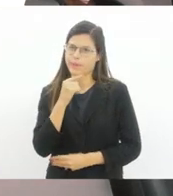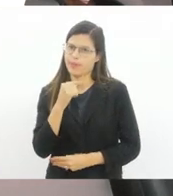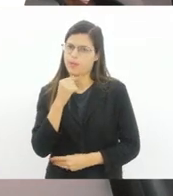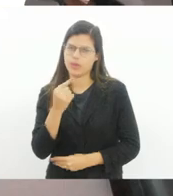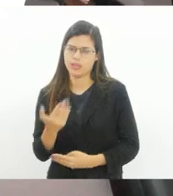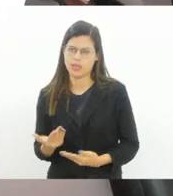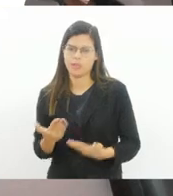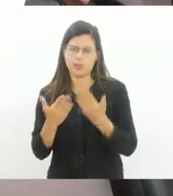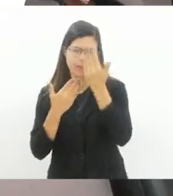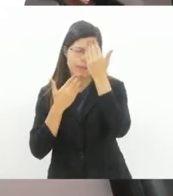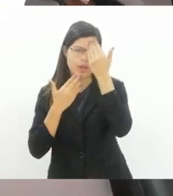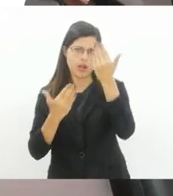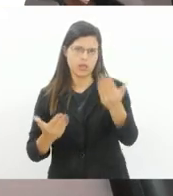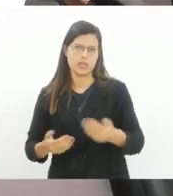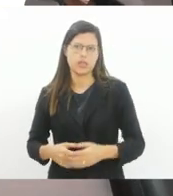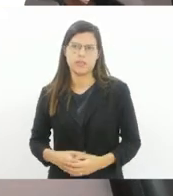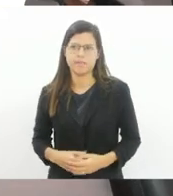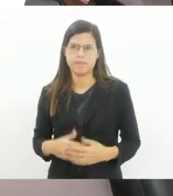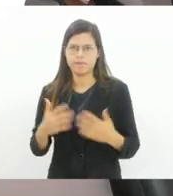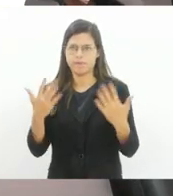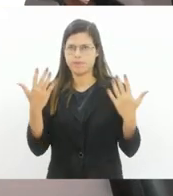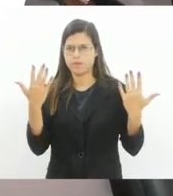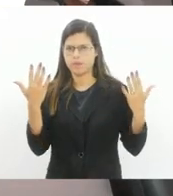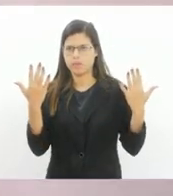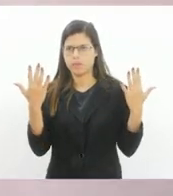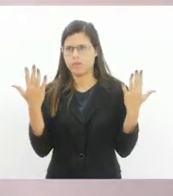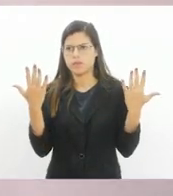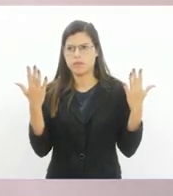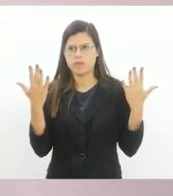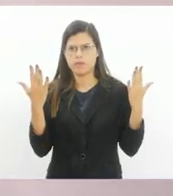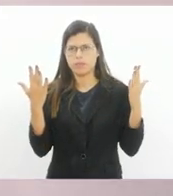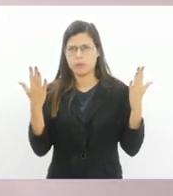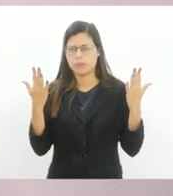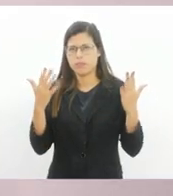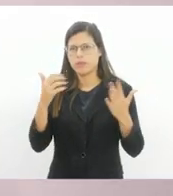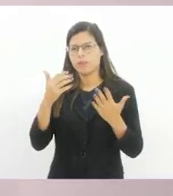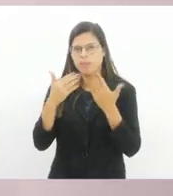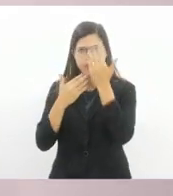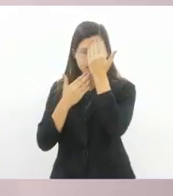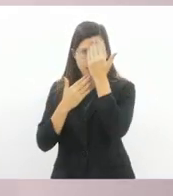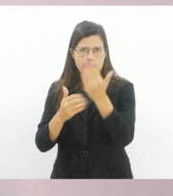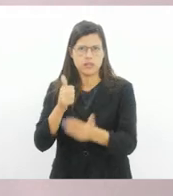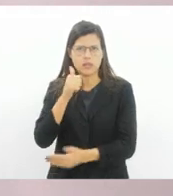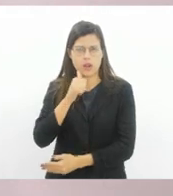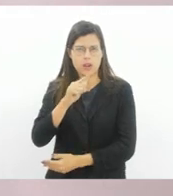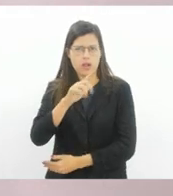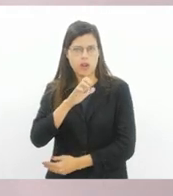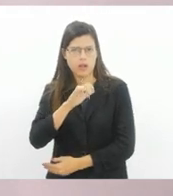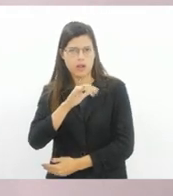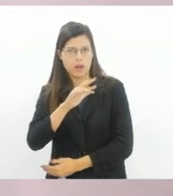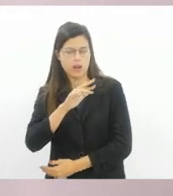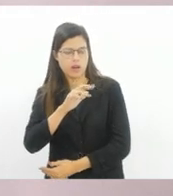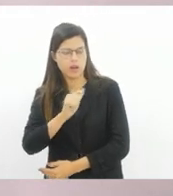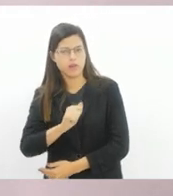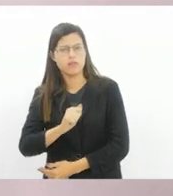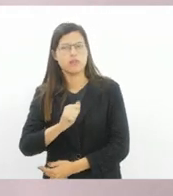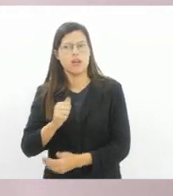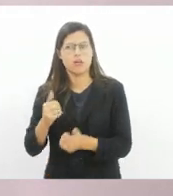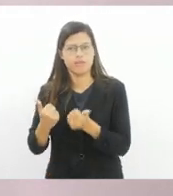nenhum. Obrigada. Muito obrigada, senhora Leila Dess, que tem sido uma companheira